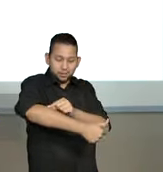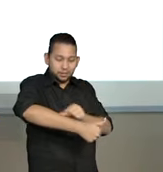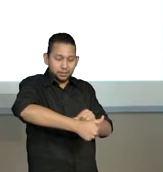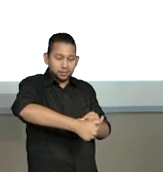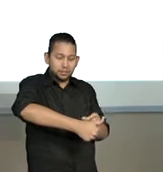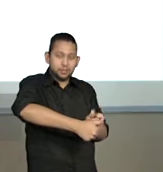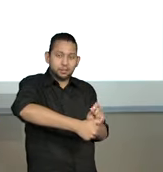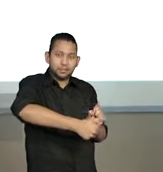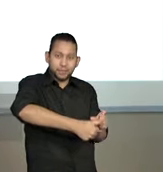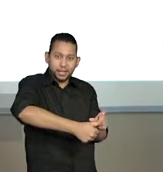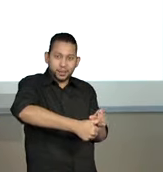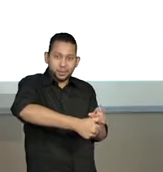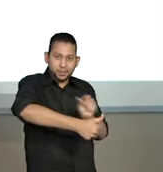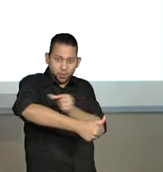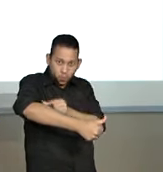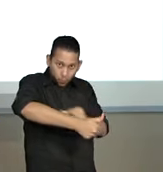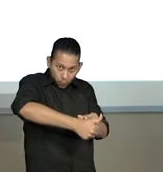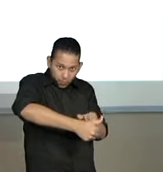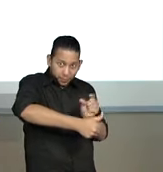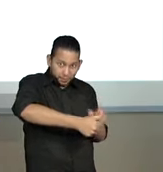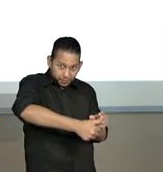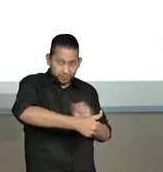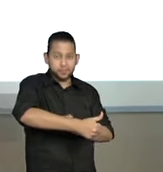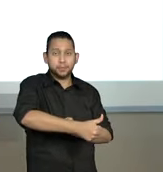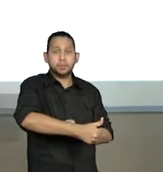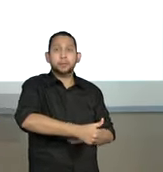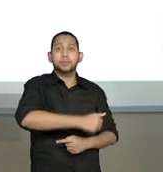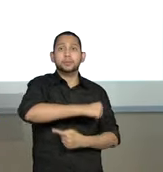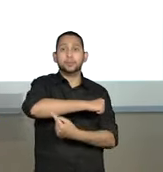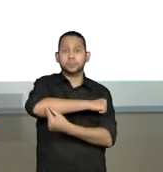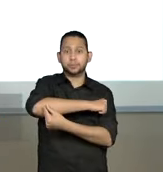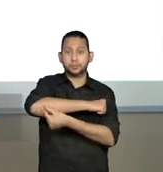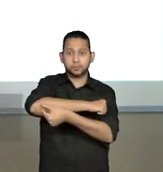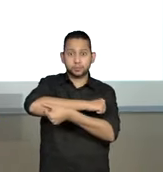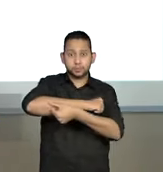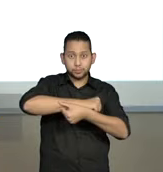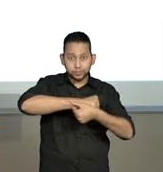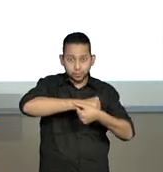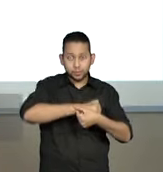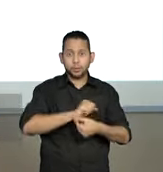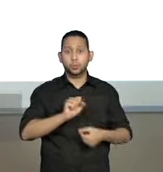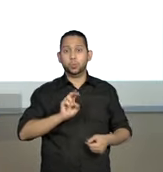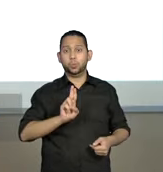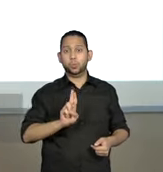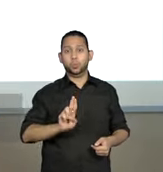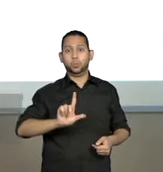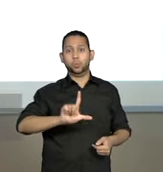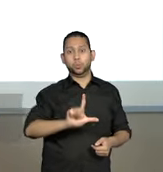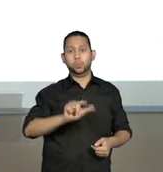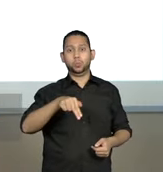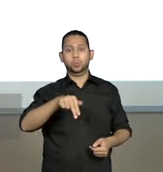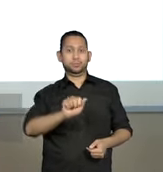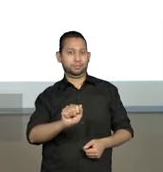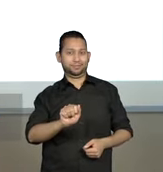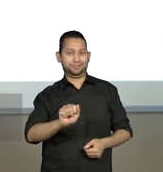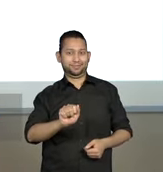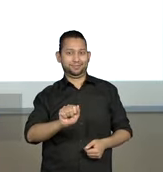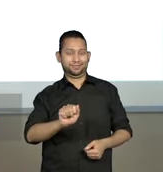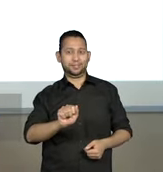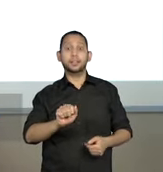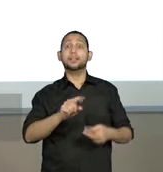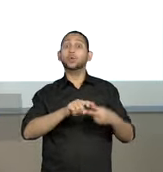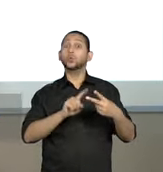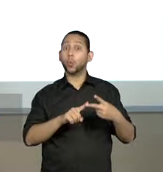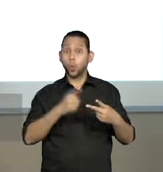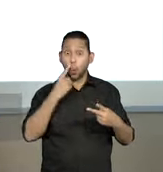ó. O rádio e a ulna, certo? Então, esses aqui são os